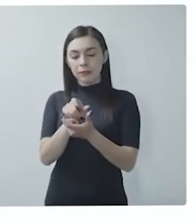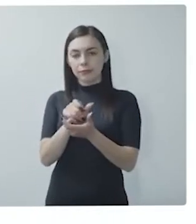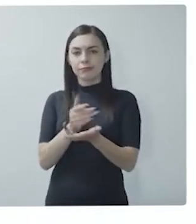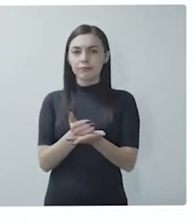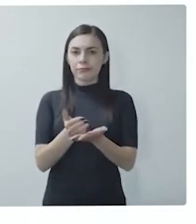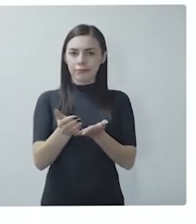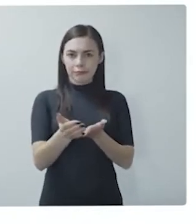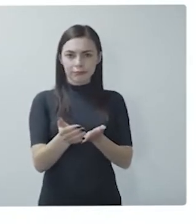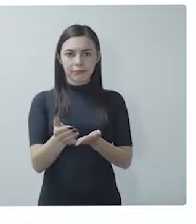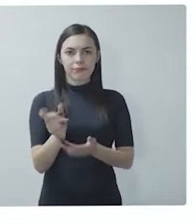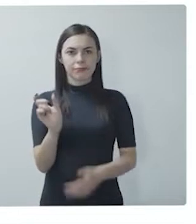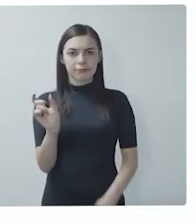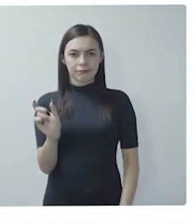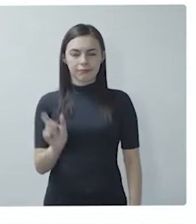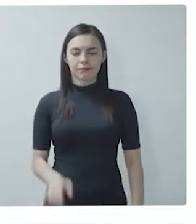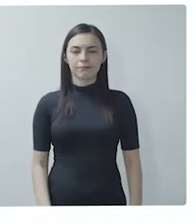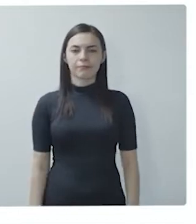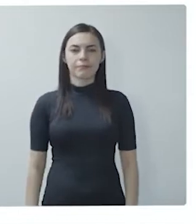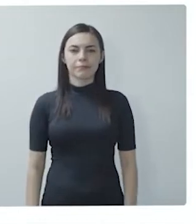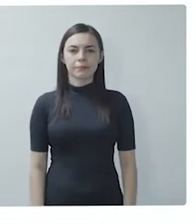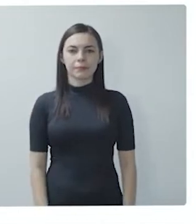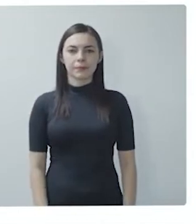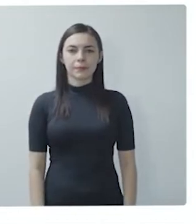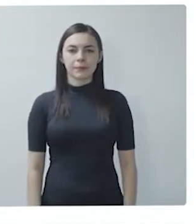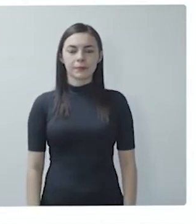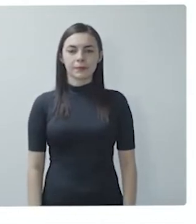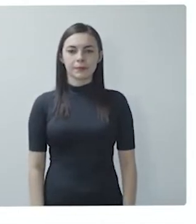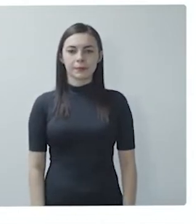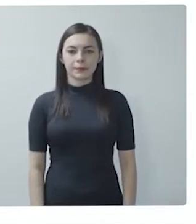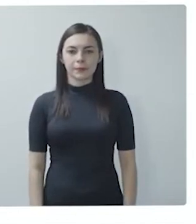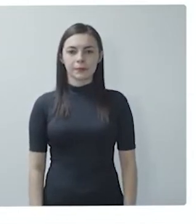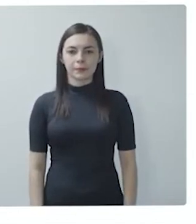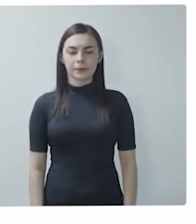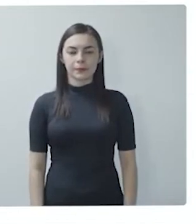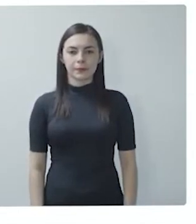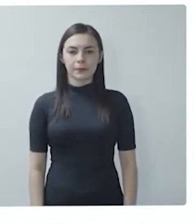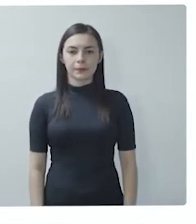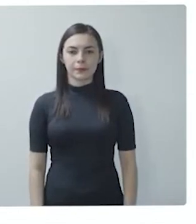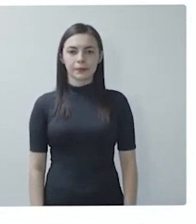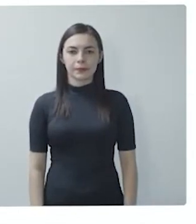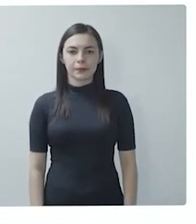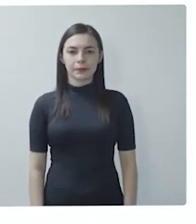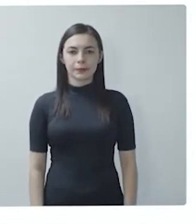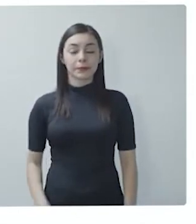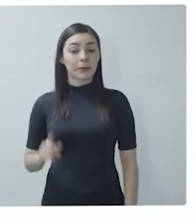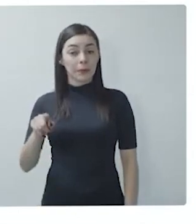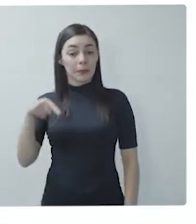da palavra natação. Em